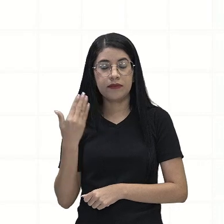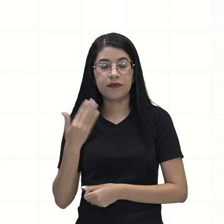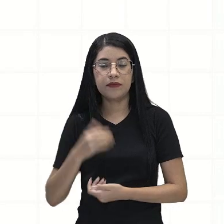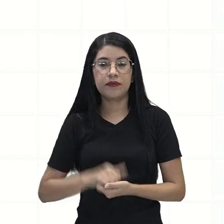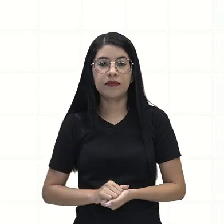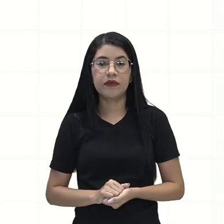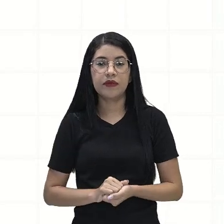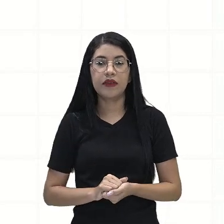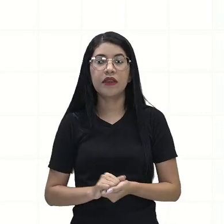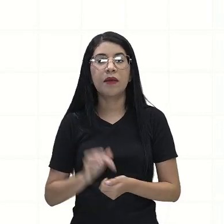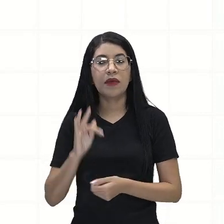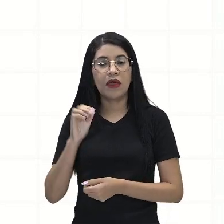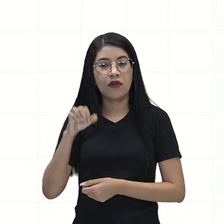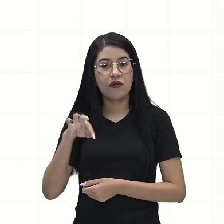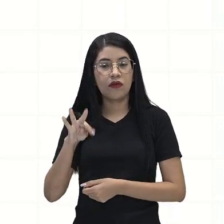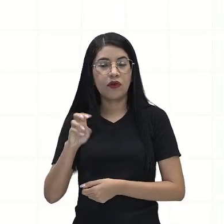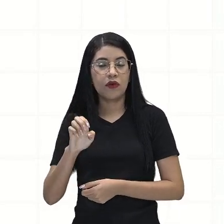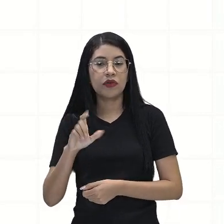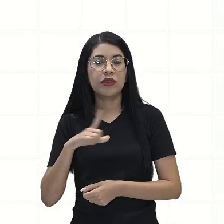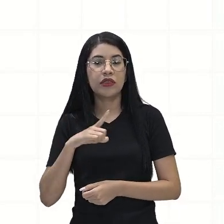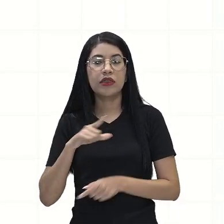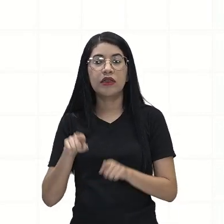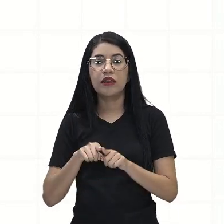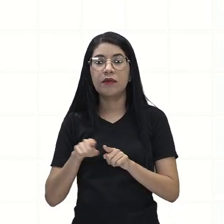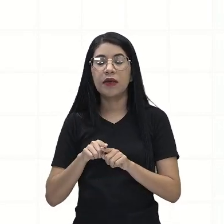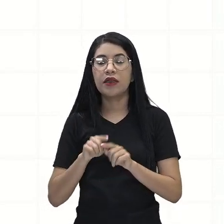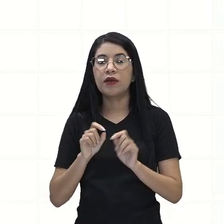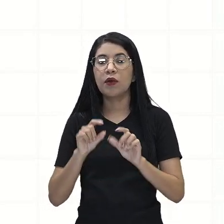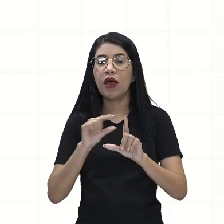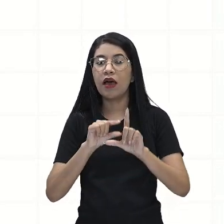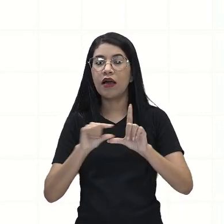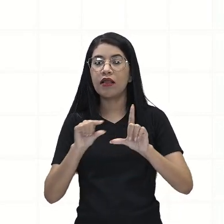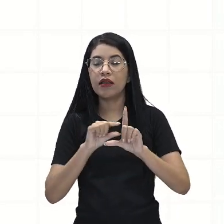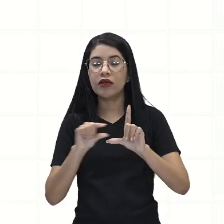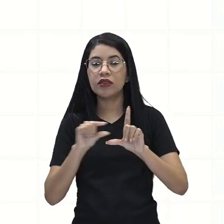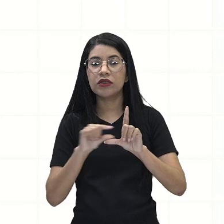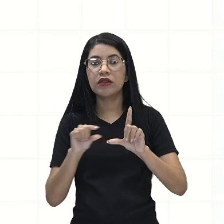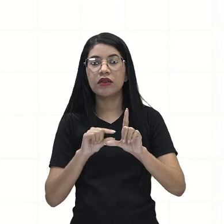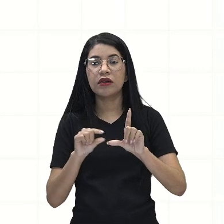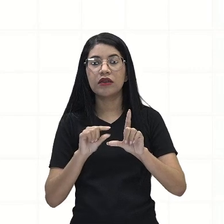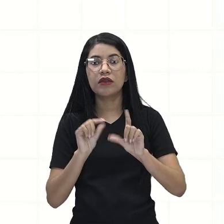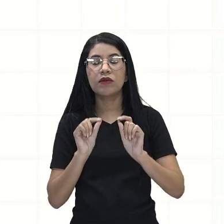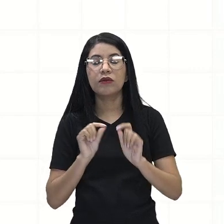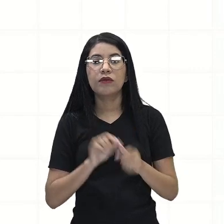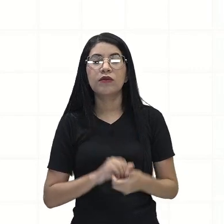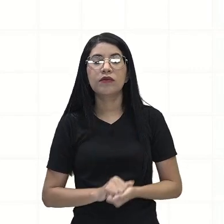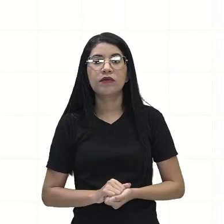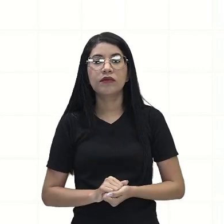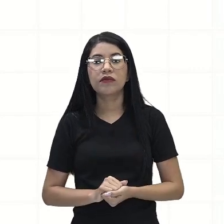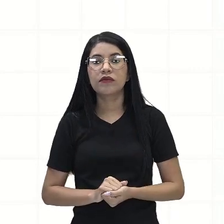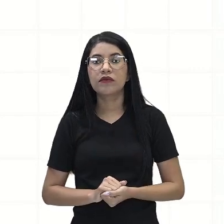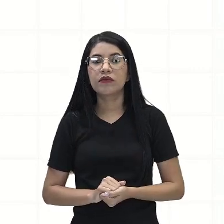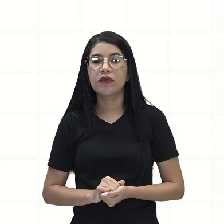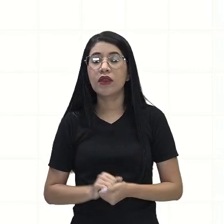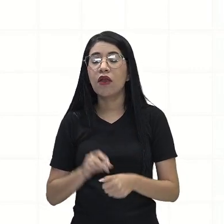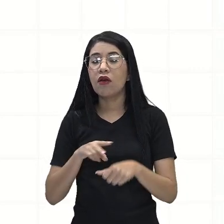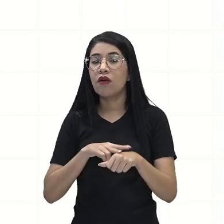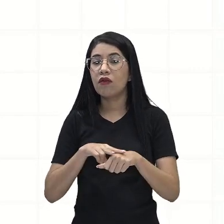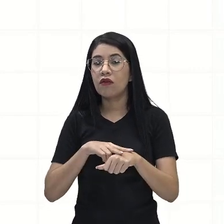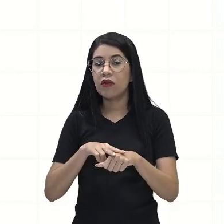aqui a fonte, e aí vai aparecer aqui pra gente, olha, a nossa legenda, né? Então, o verdinho